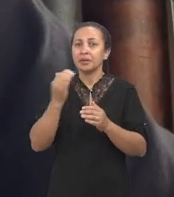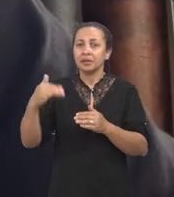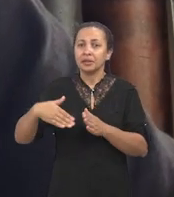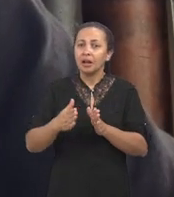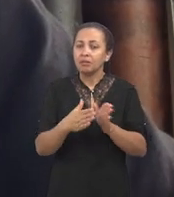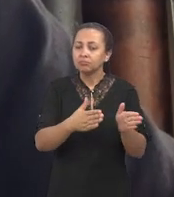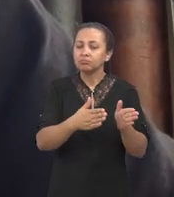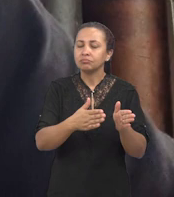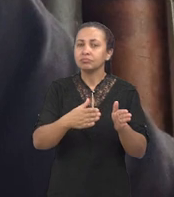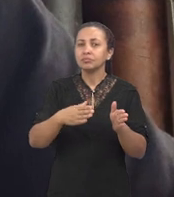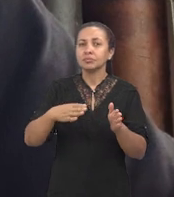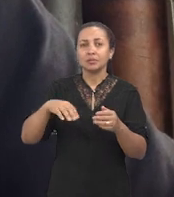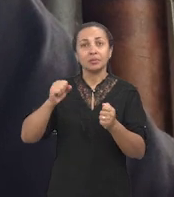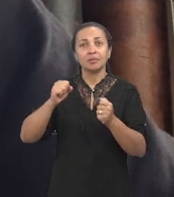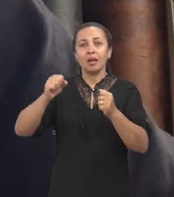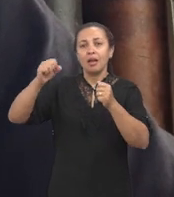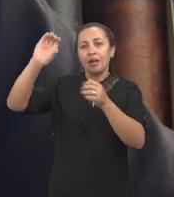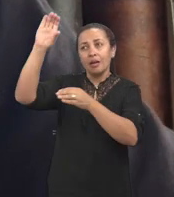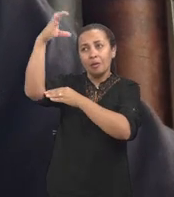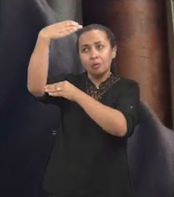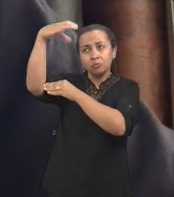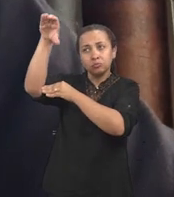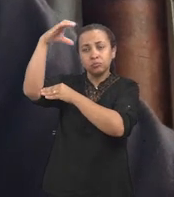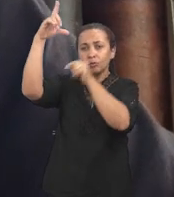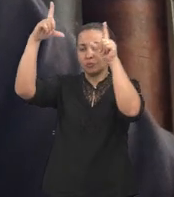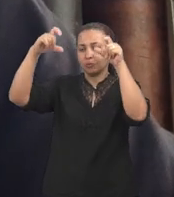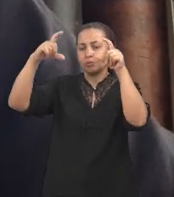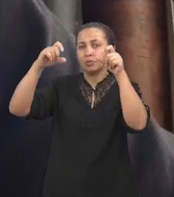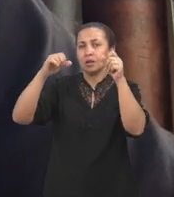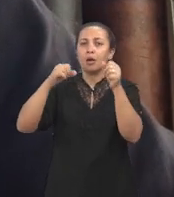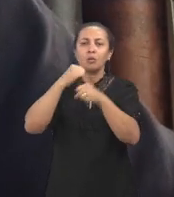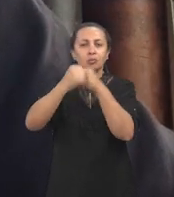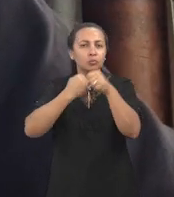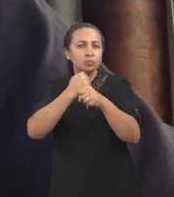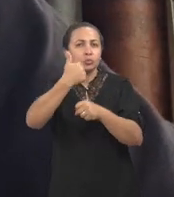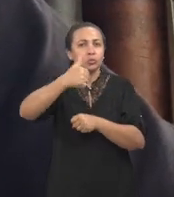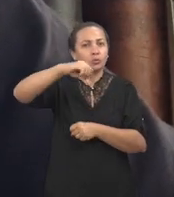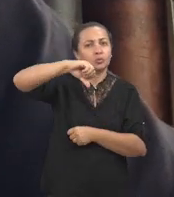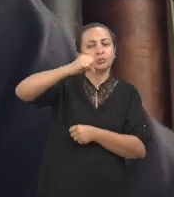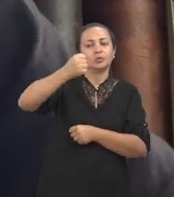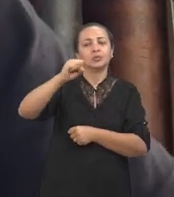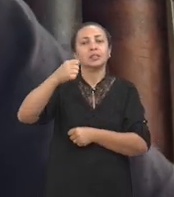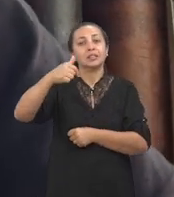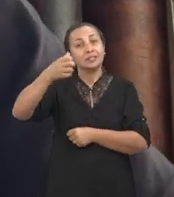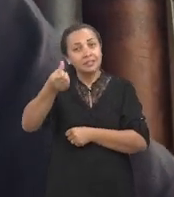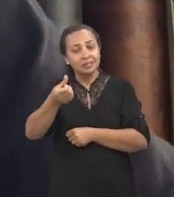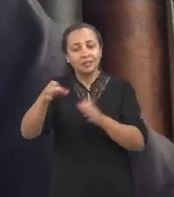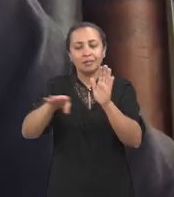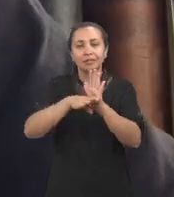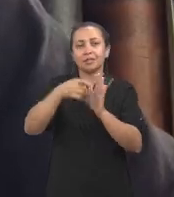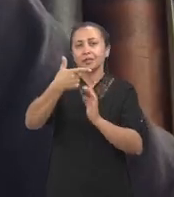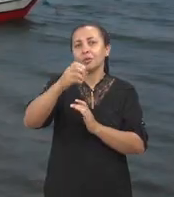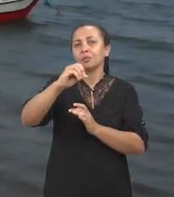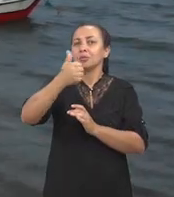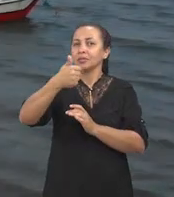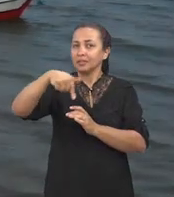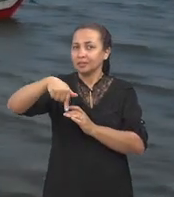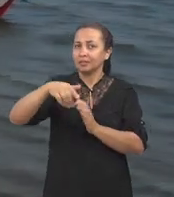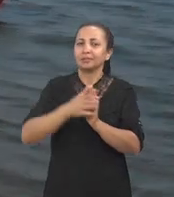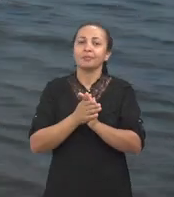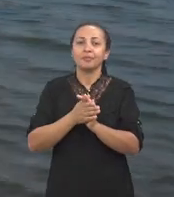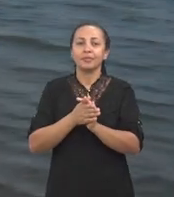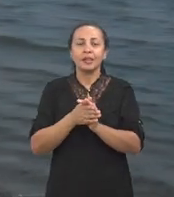Francisco imagens de satélite de satélite da região entre os anos de 1986 a 2017